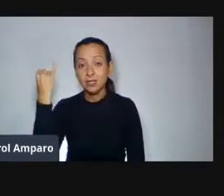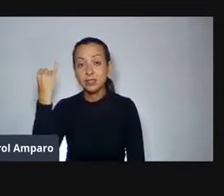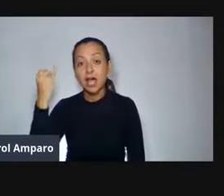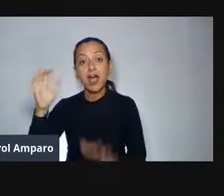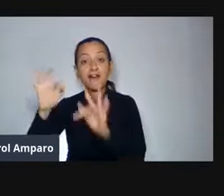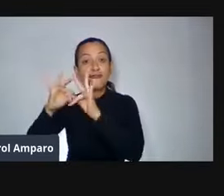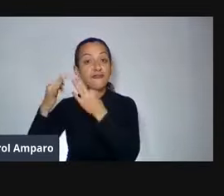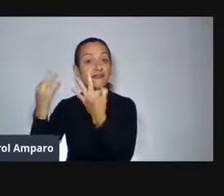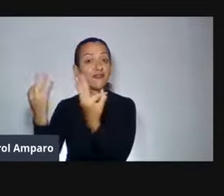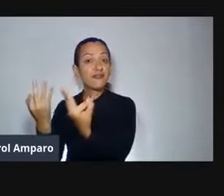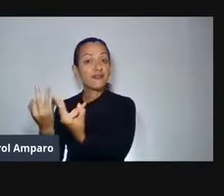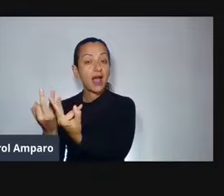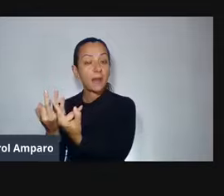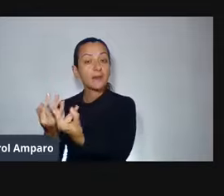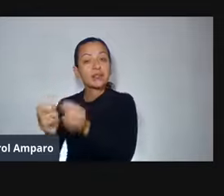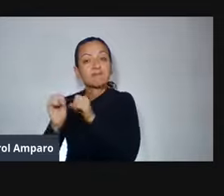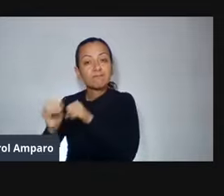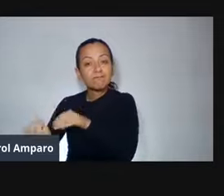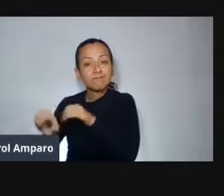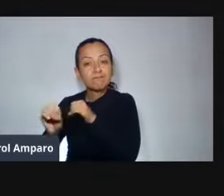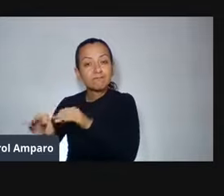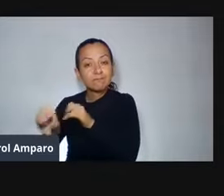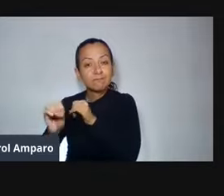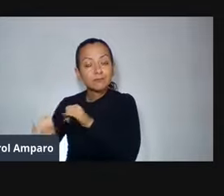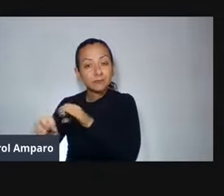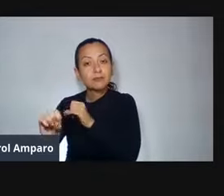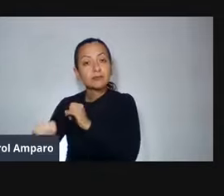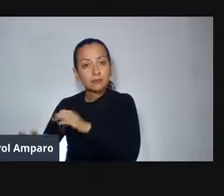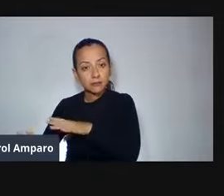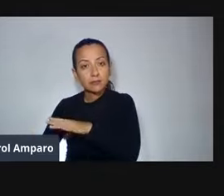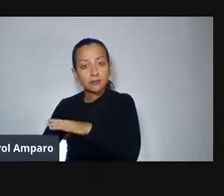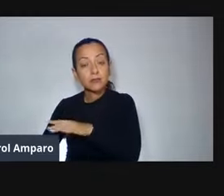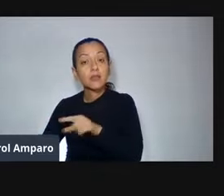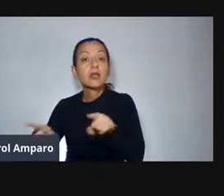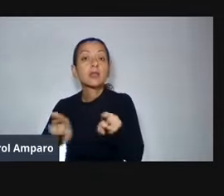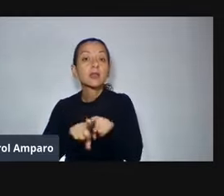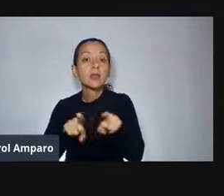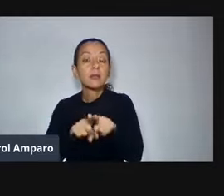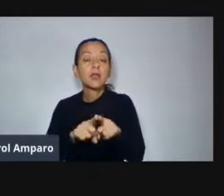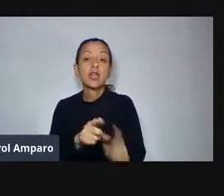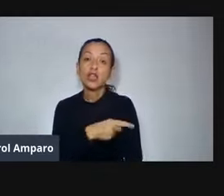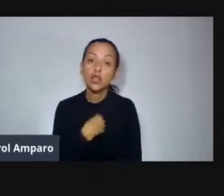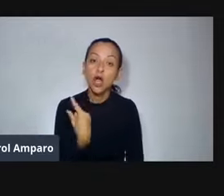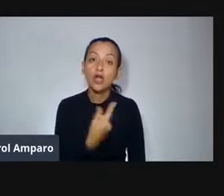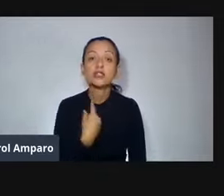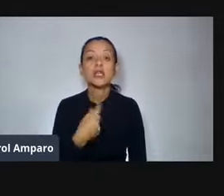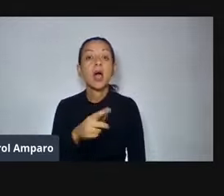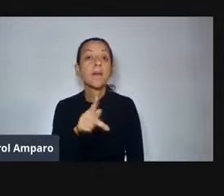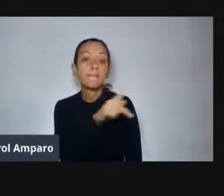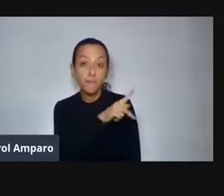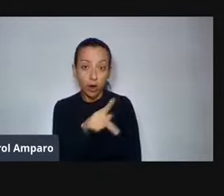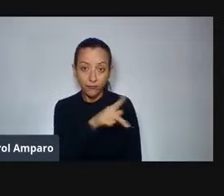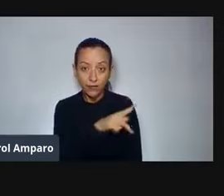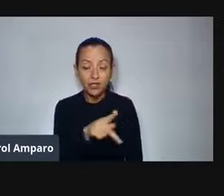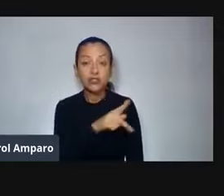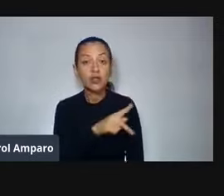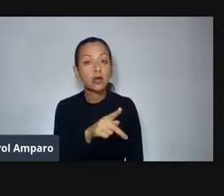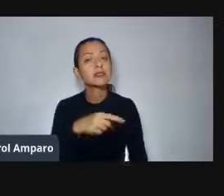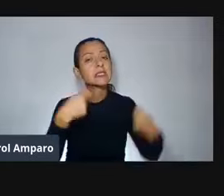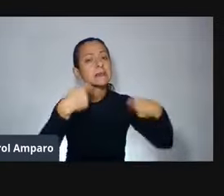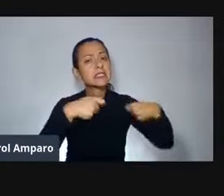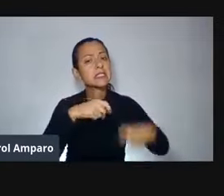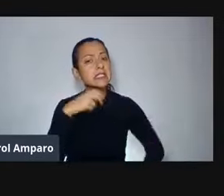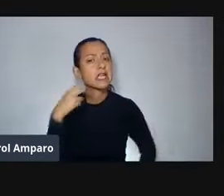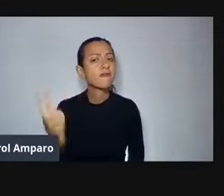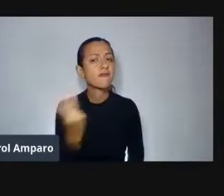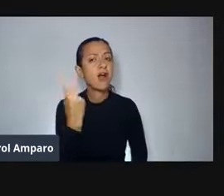berço, né? E valorizar, nos valorizar enquanto profissionais do saber, né, do professorado, a